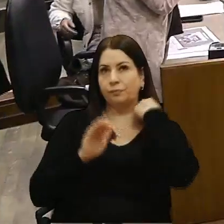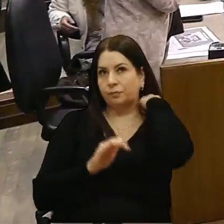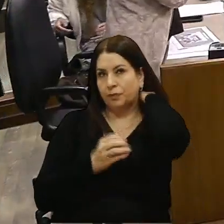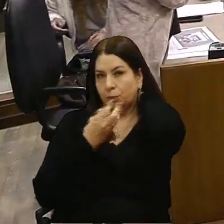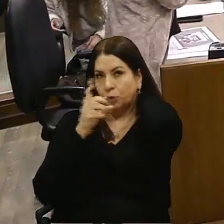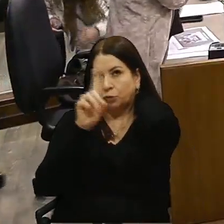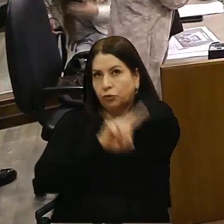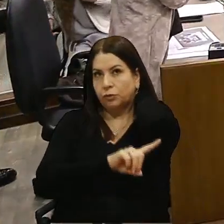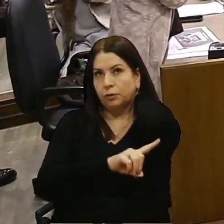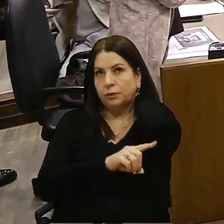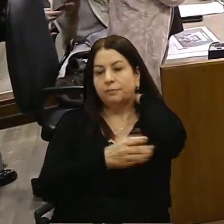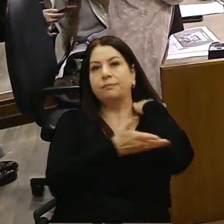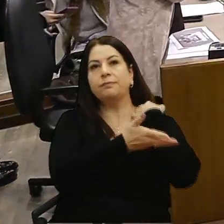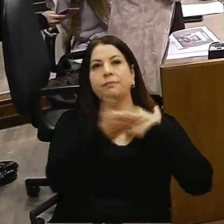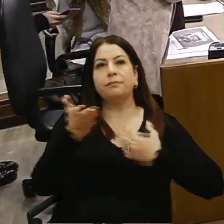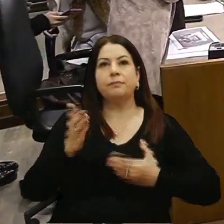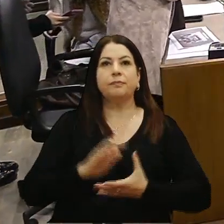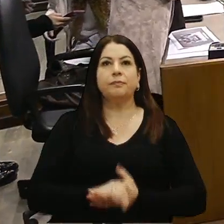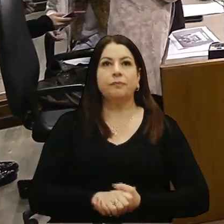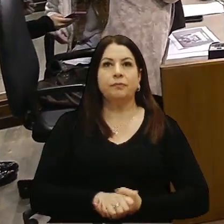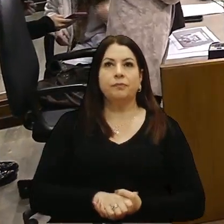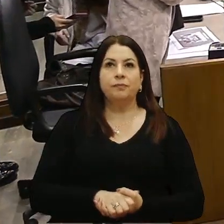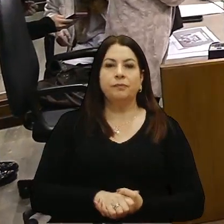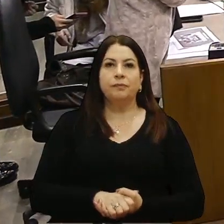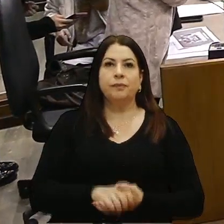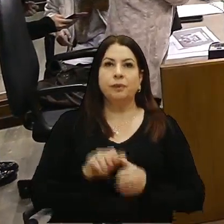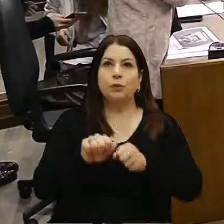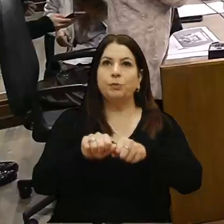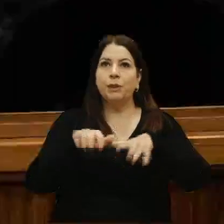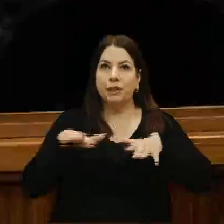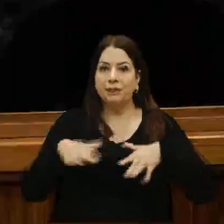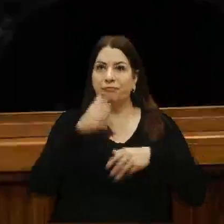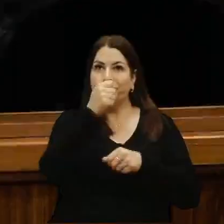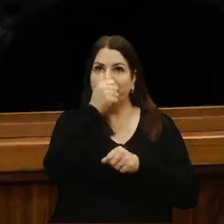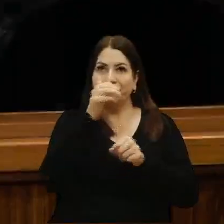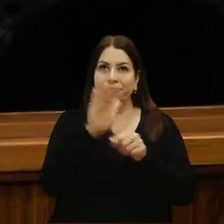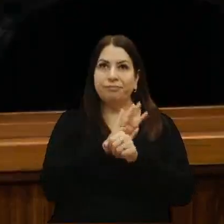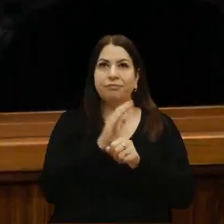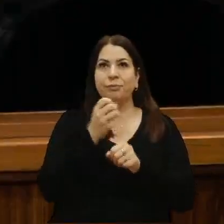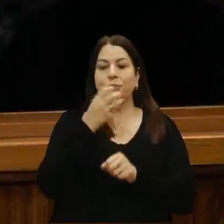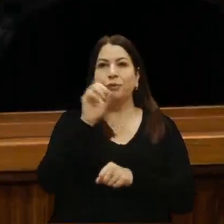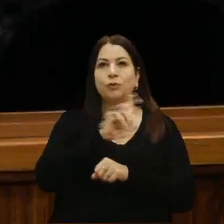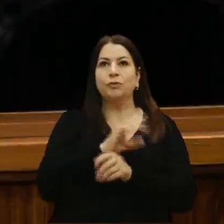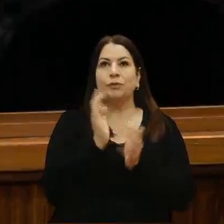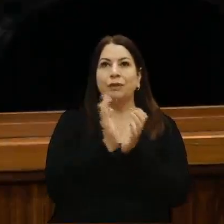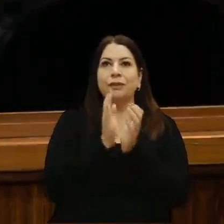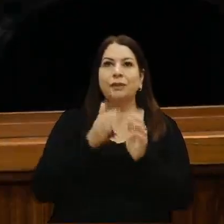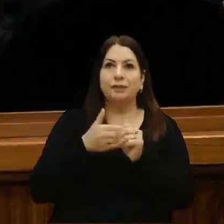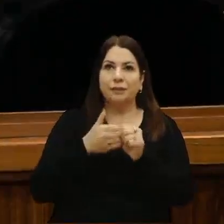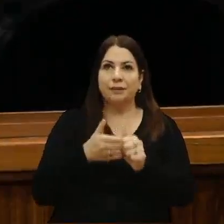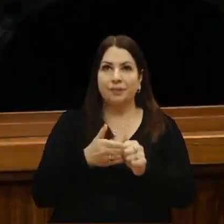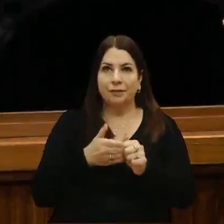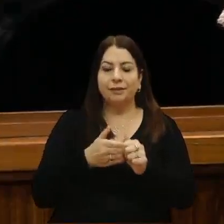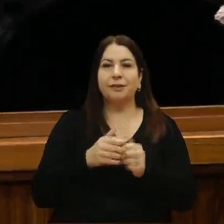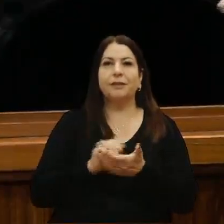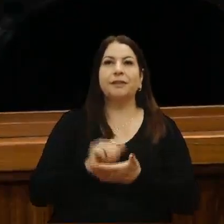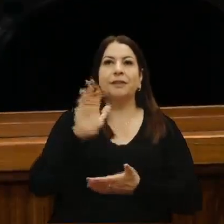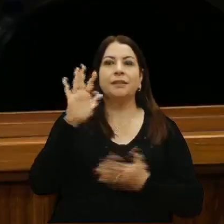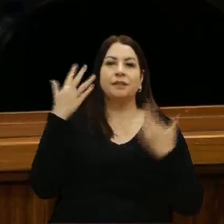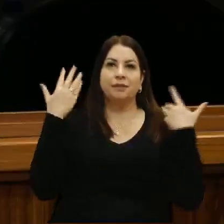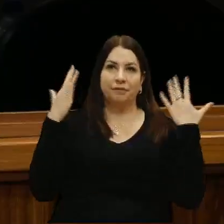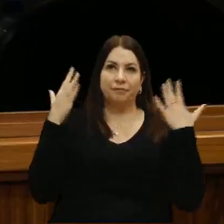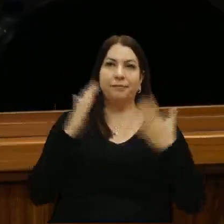Bom dia. Hoje, plenário aqui cheio, né? Bom dia, colegas, a quem nos acompanha. Peço a palavra,